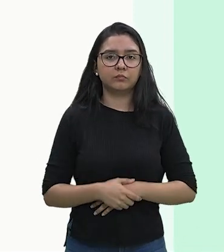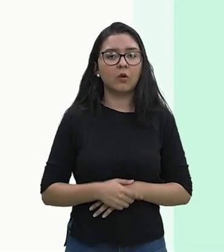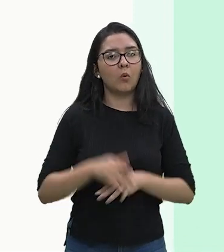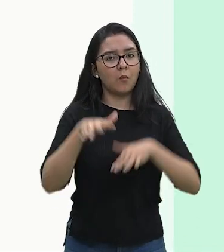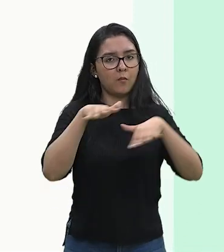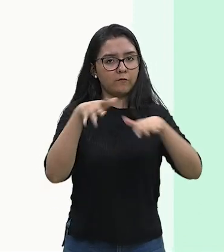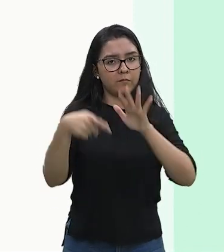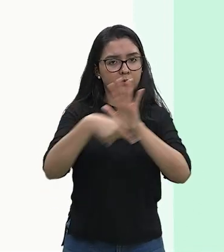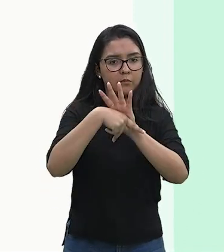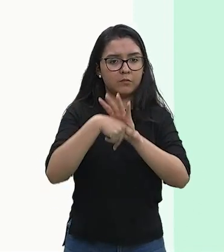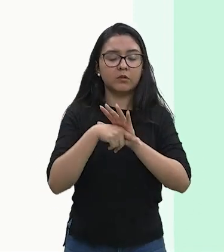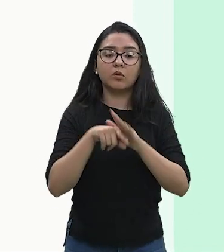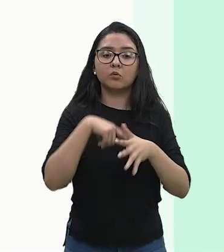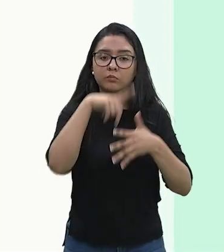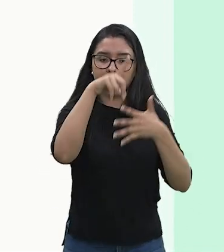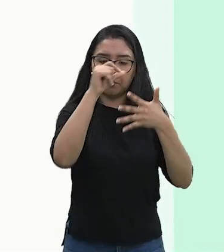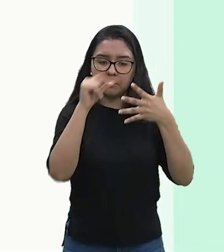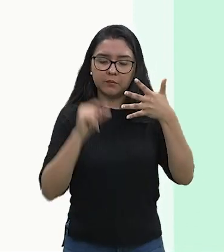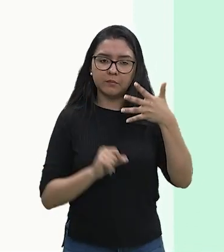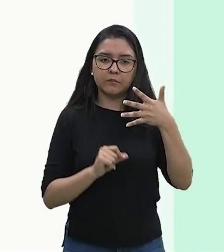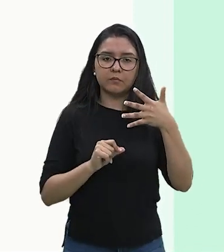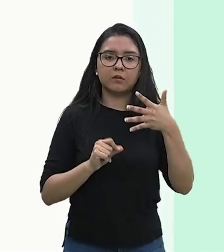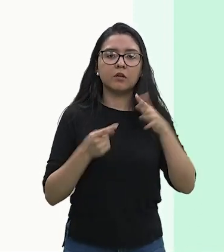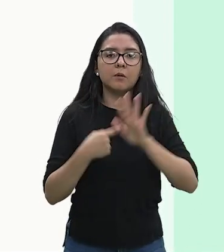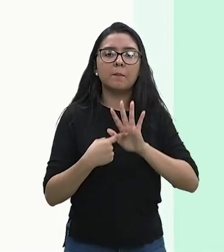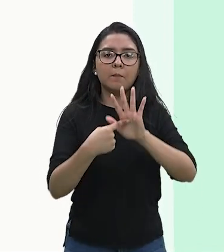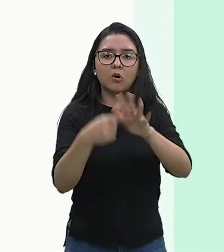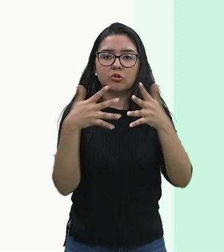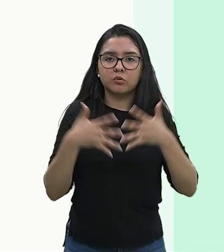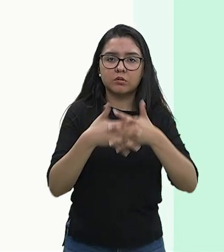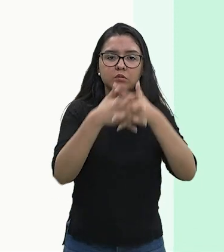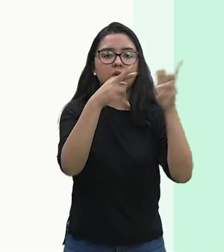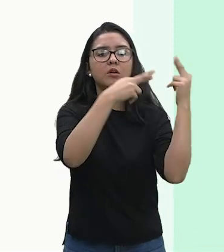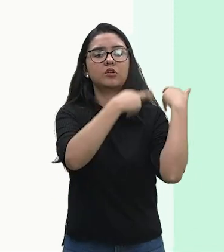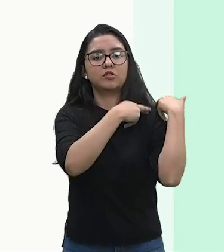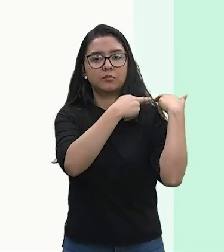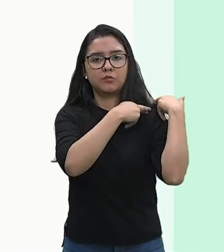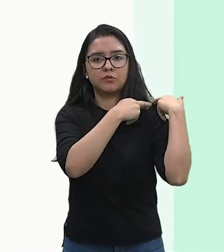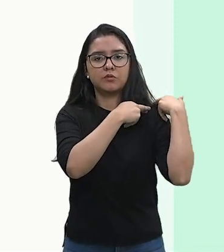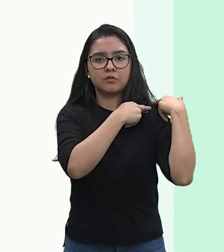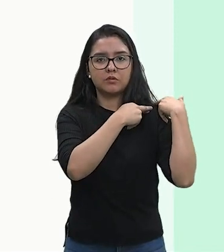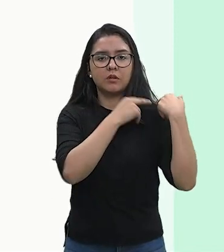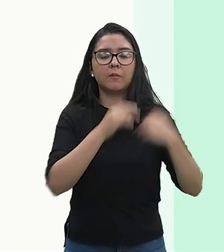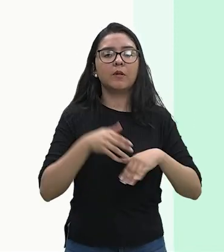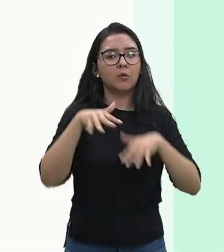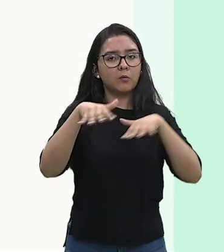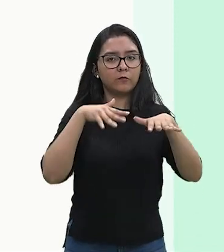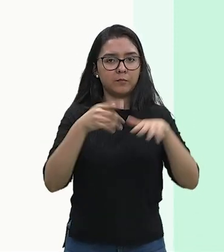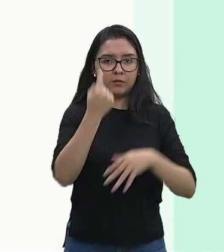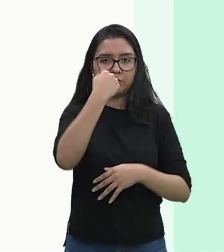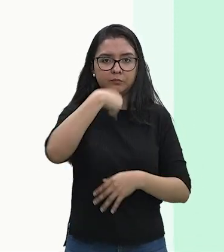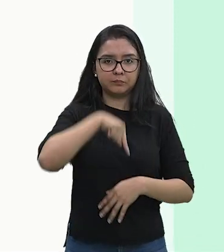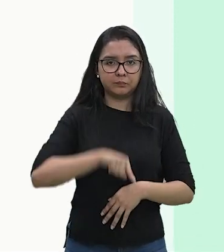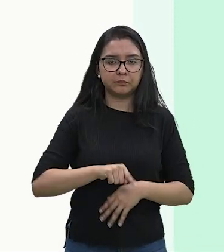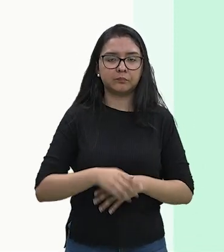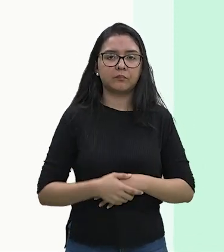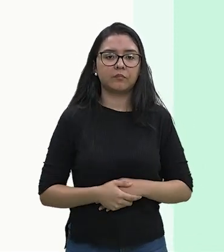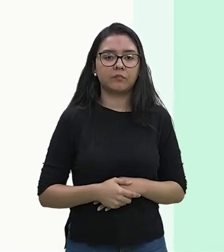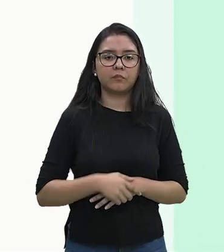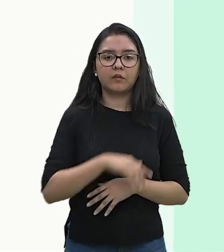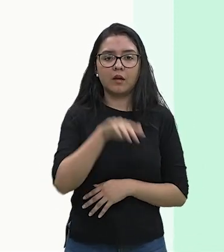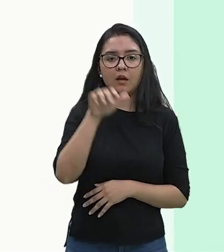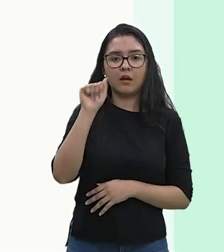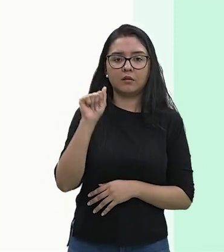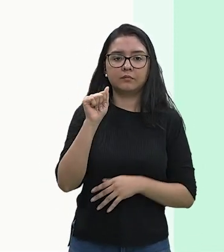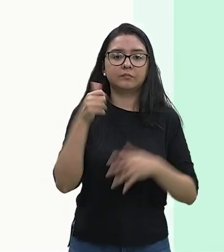peristáltica. Assinale a alternativa que mostra o tecido responsável pela peristalse do sistema digestório. Alternativa